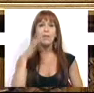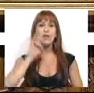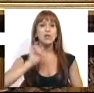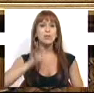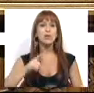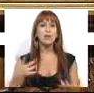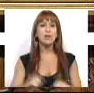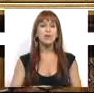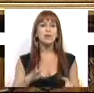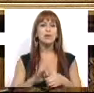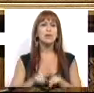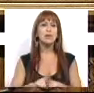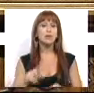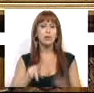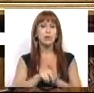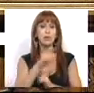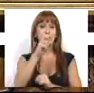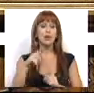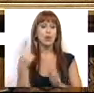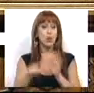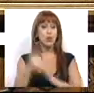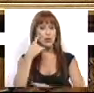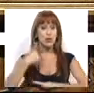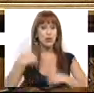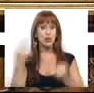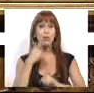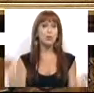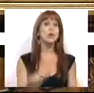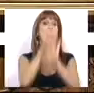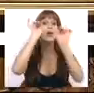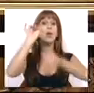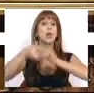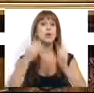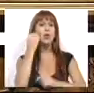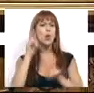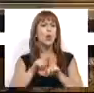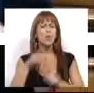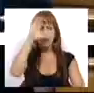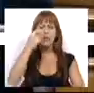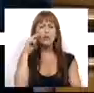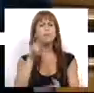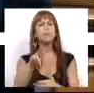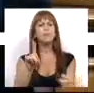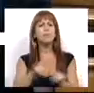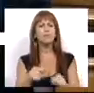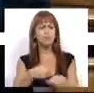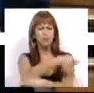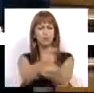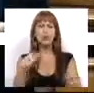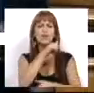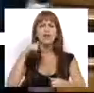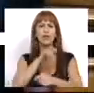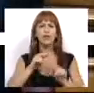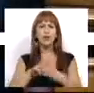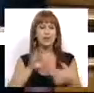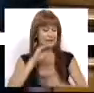Senhora Presidente, bom, este artigo 33 é um dos artigos que nos mostra muito claramente a forma como o Governo encara a repartição dos